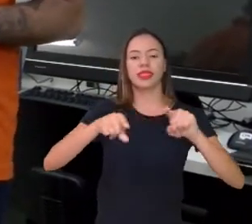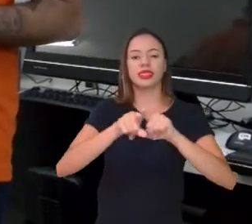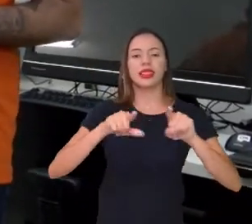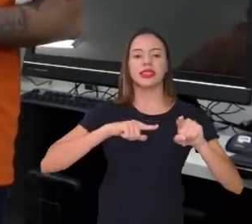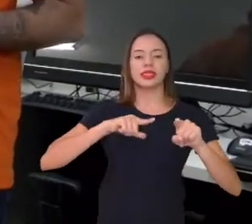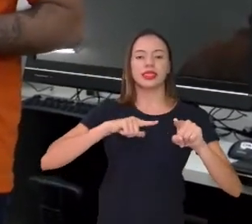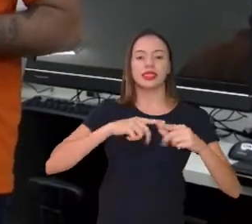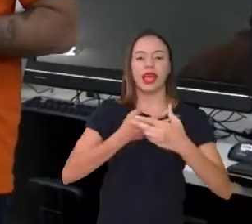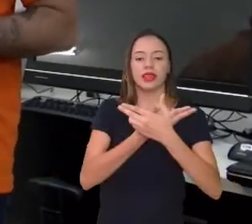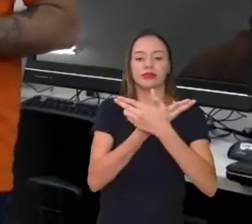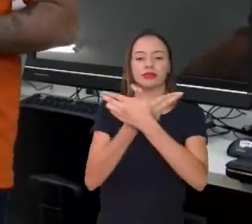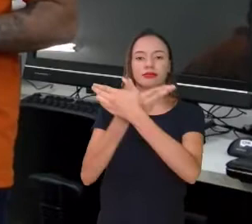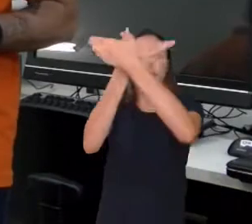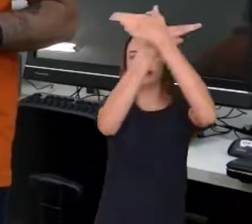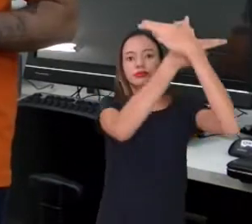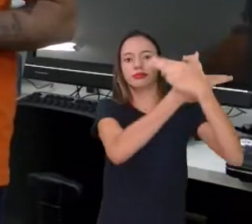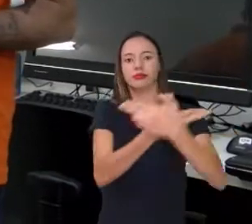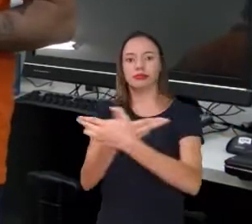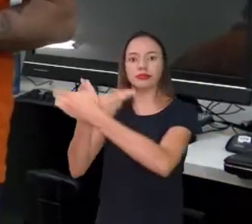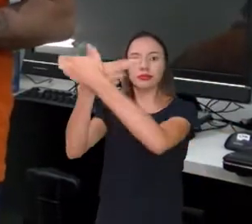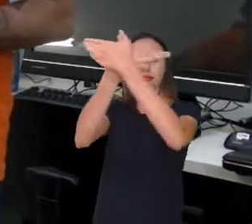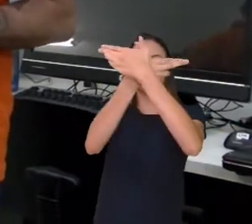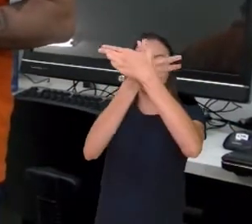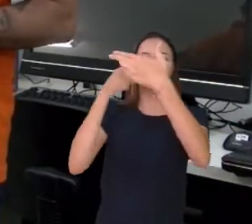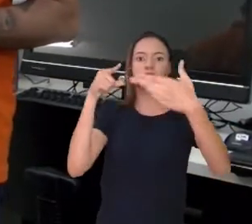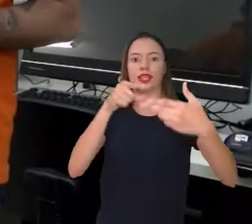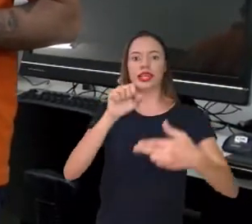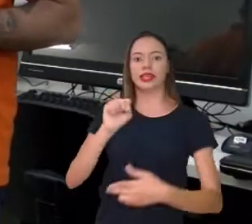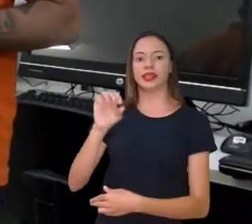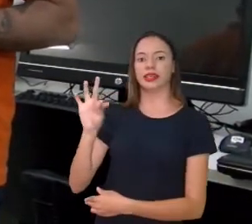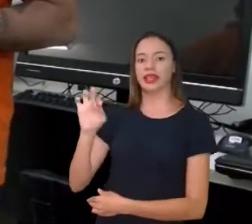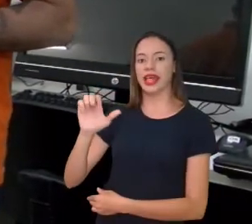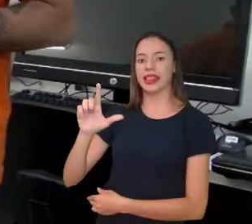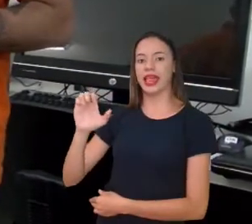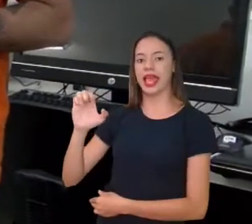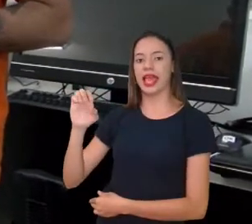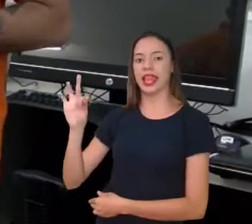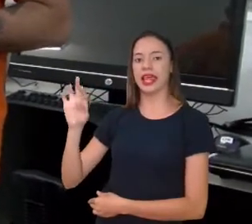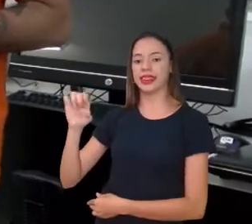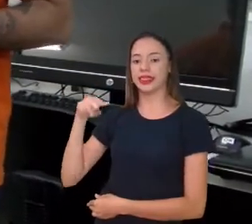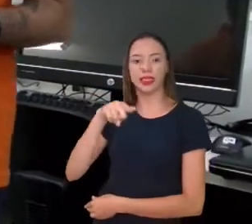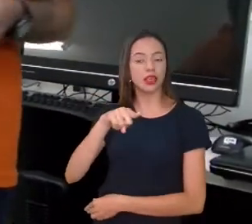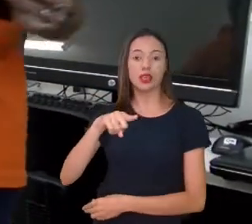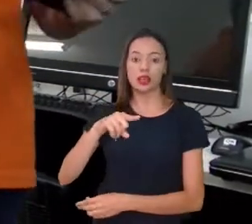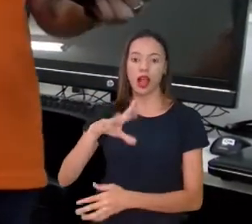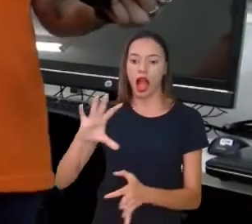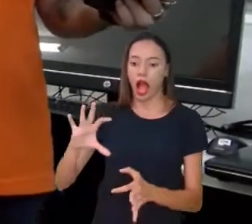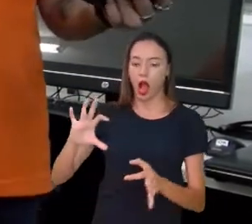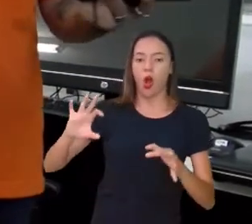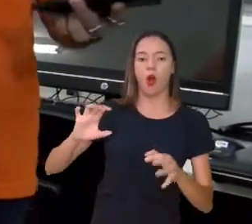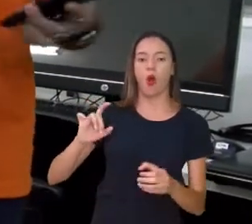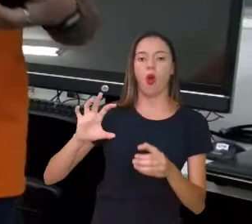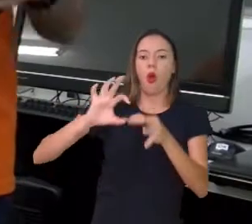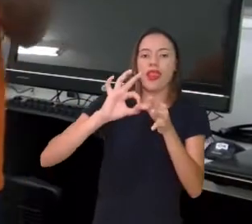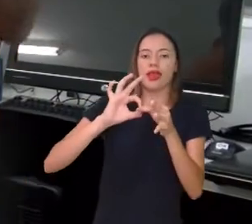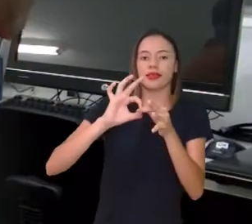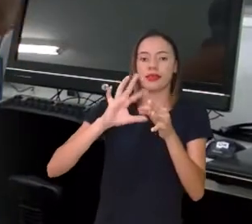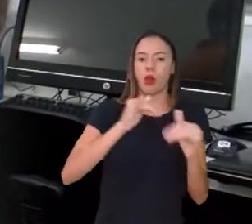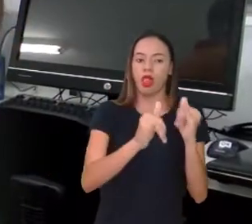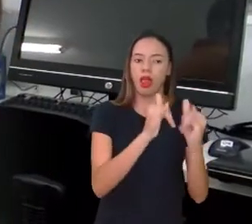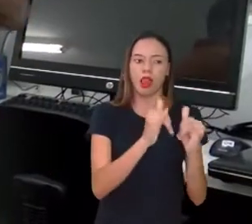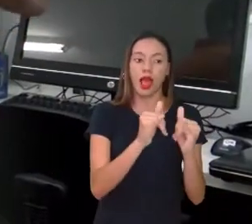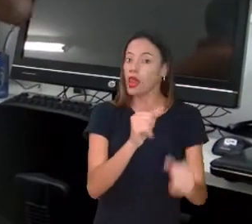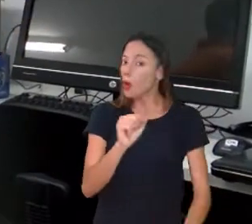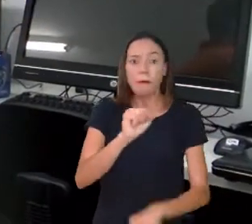que mostram que a conexão, ela continua, ela não acaba, ela não para. E a gente vai refletir também, não